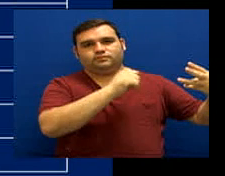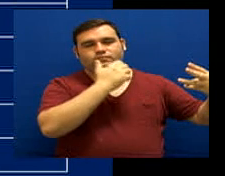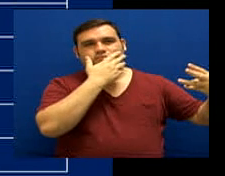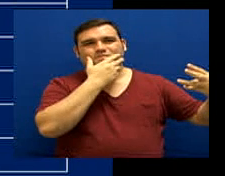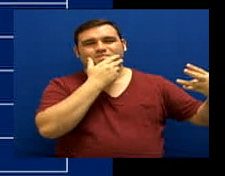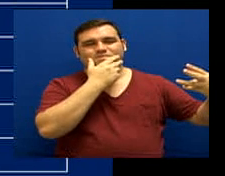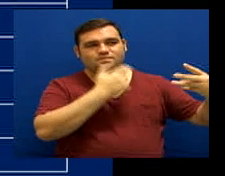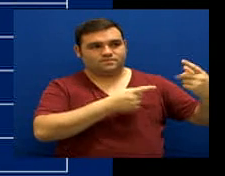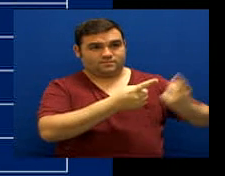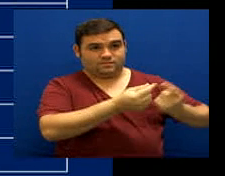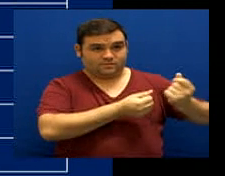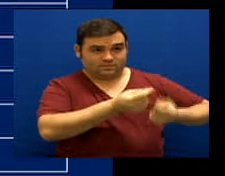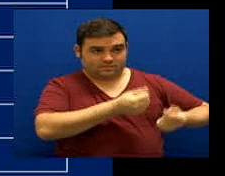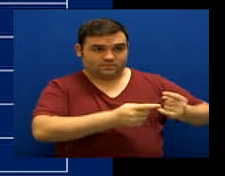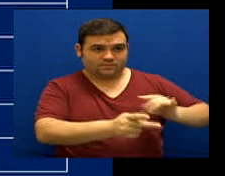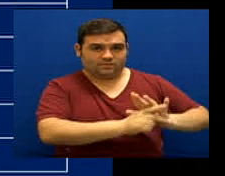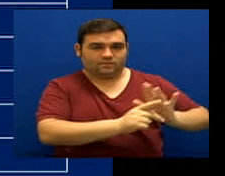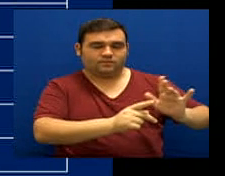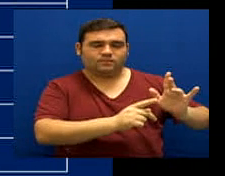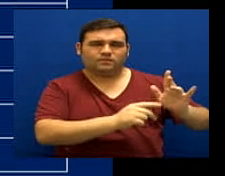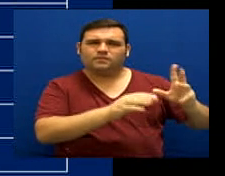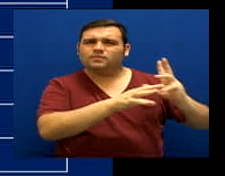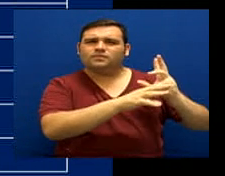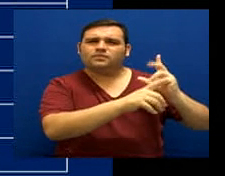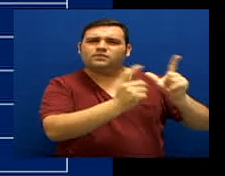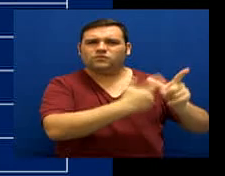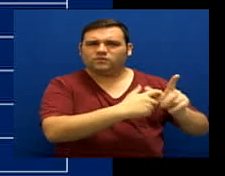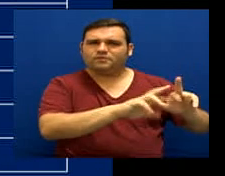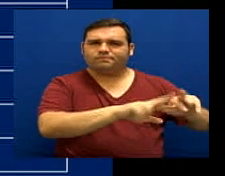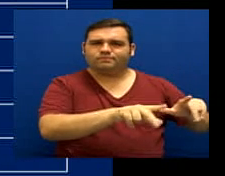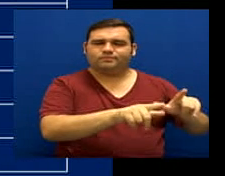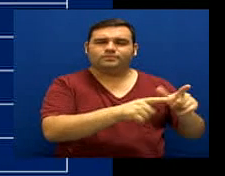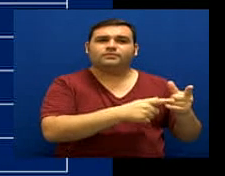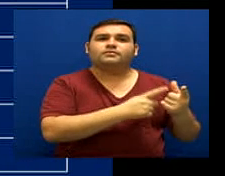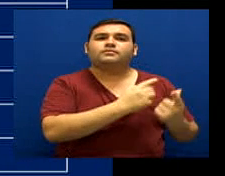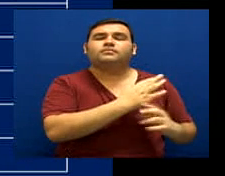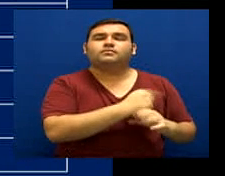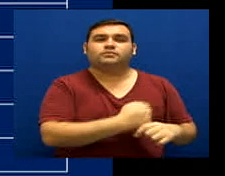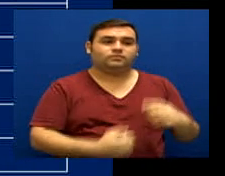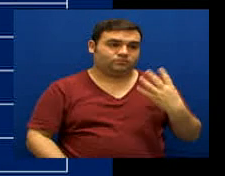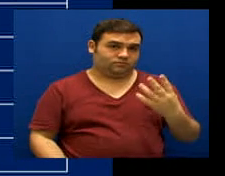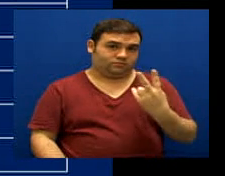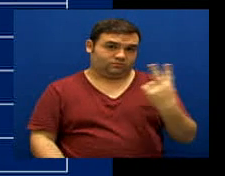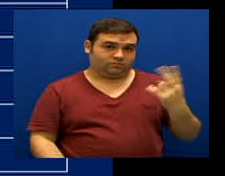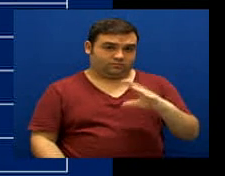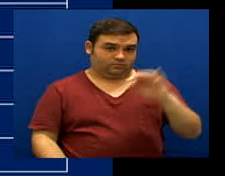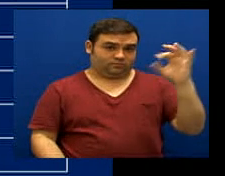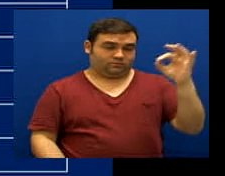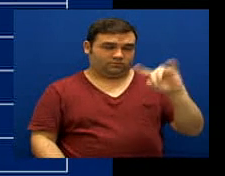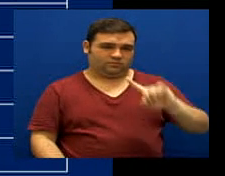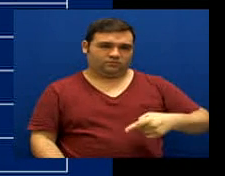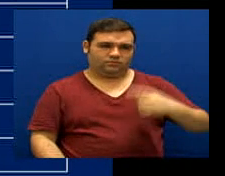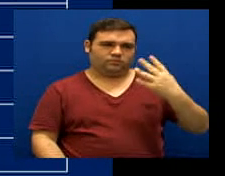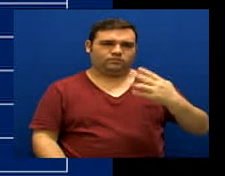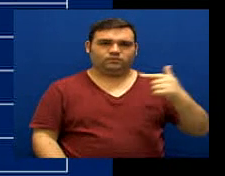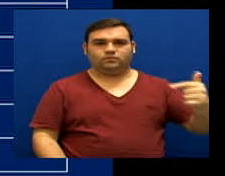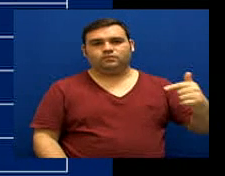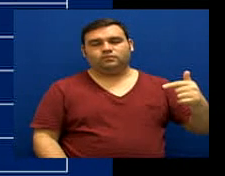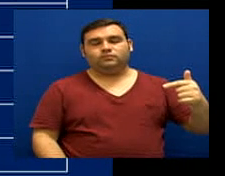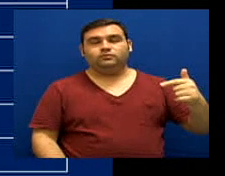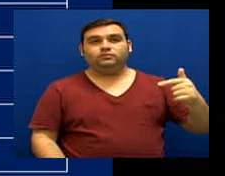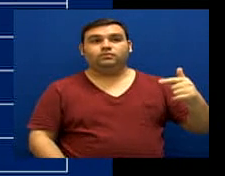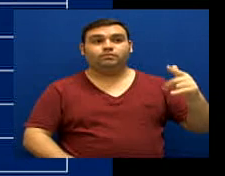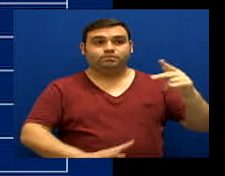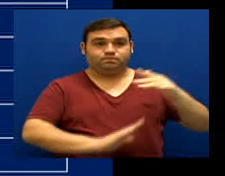receita corrente líquida dá um impacto de 1 42% 1,47 os